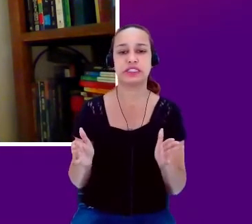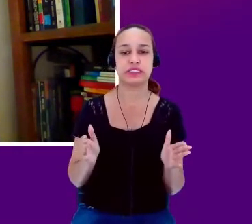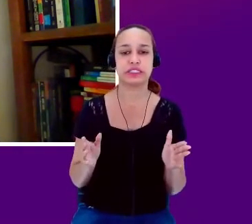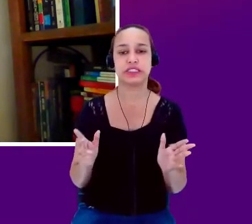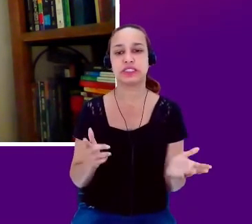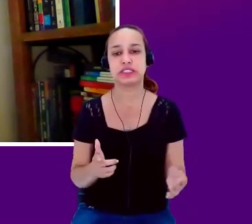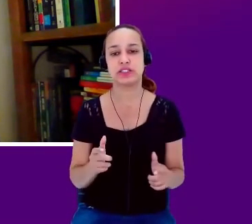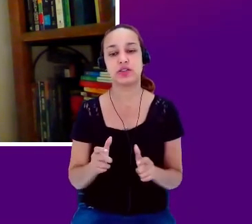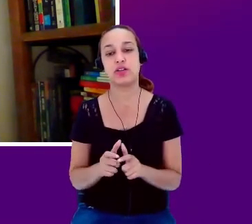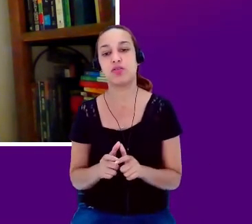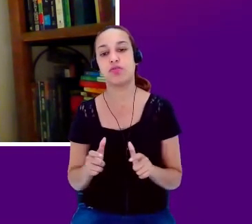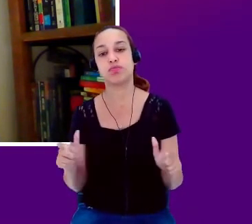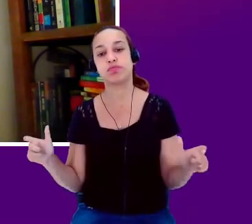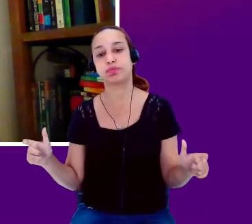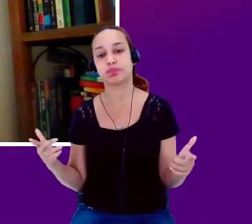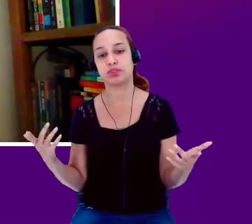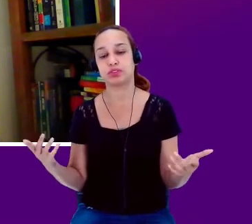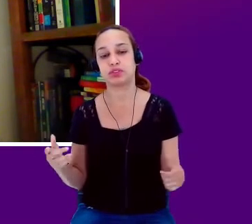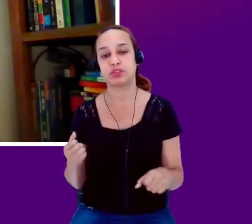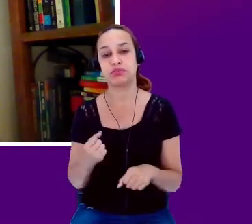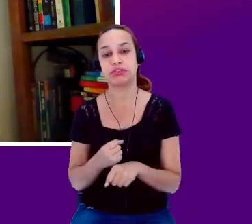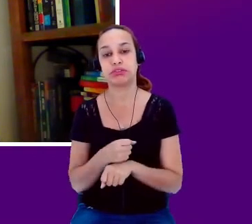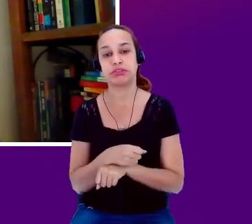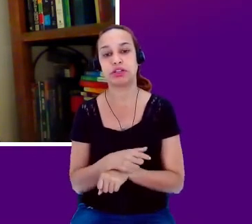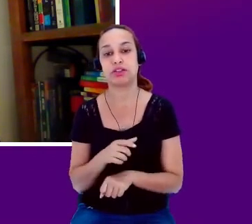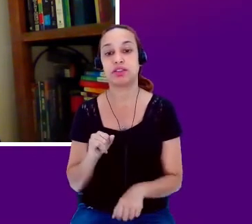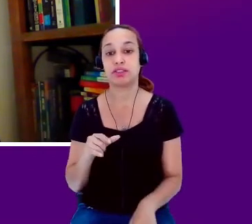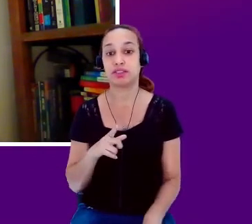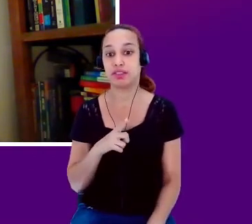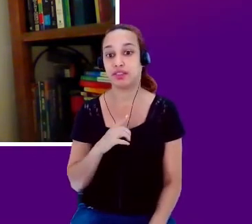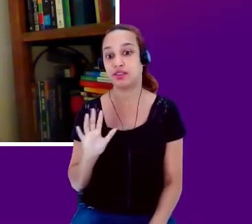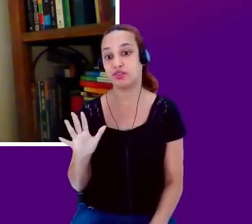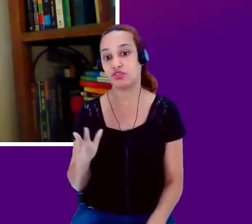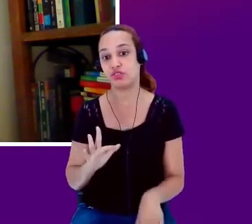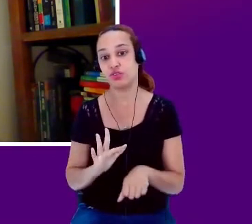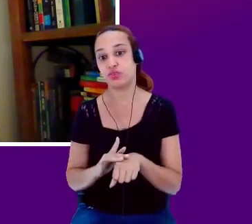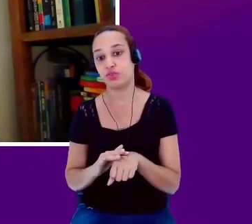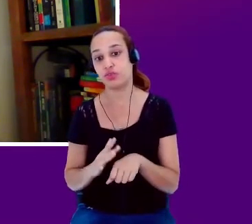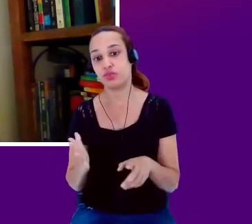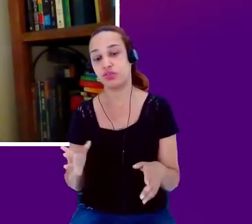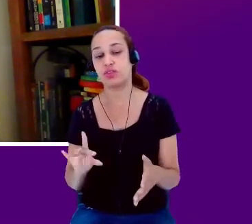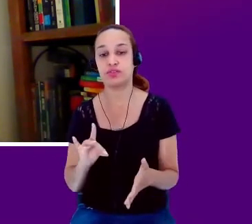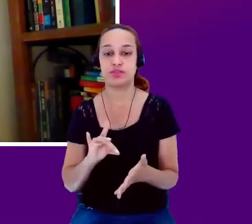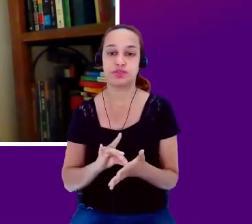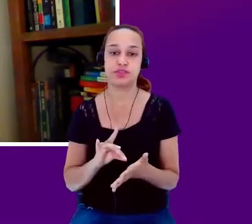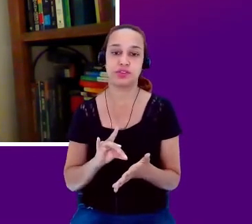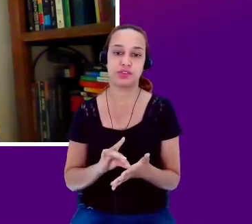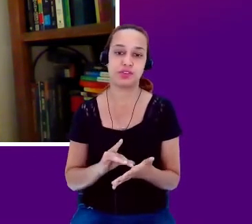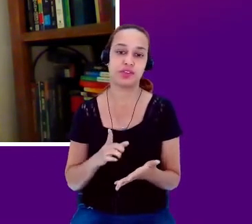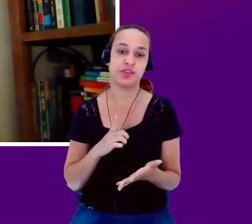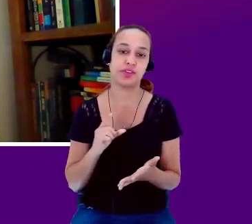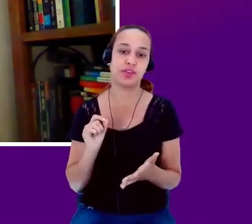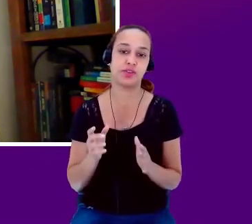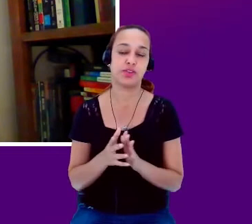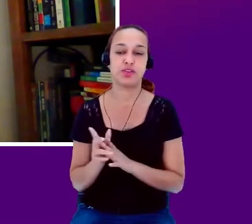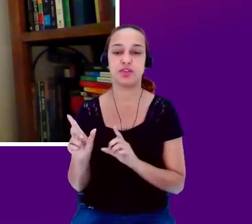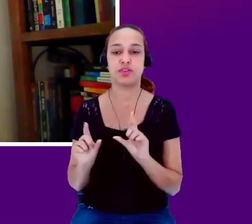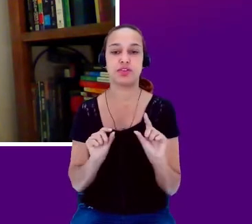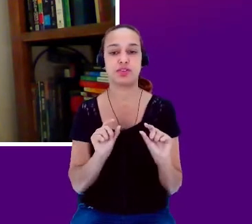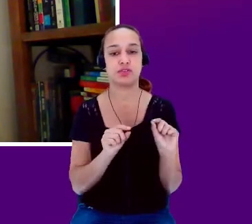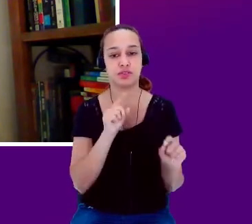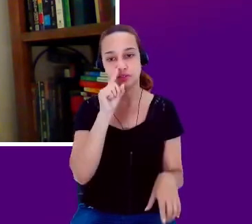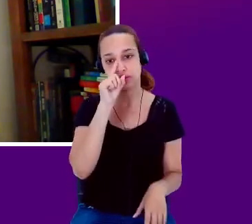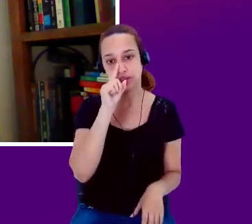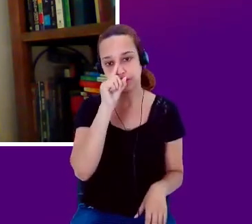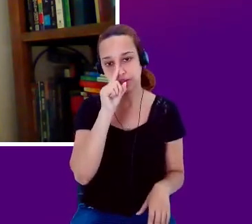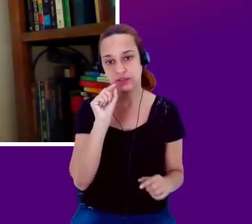maior complexidade, considerando a pré-existência? Então, isso, na verdade, acaba que não há uma seleção de risco no sentido